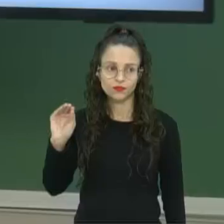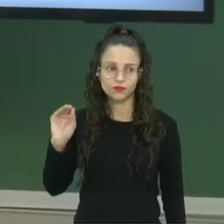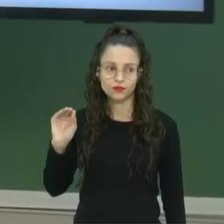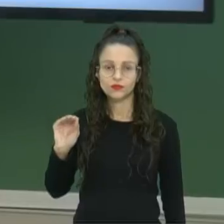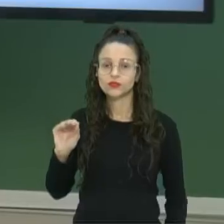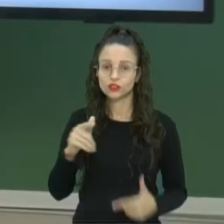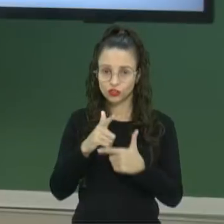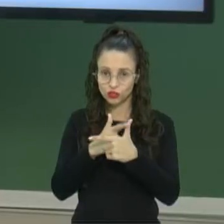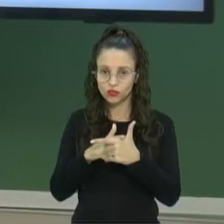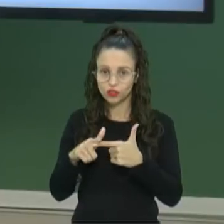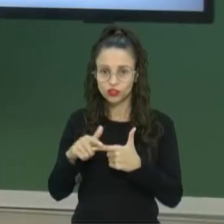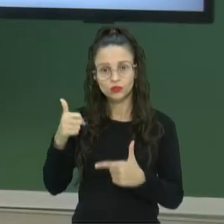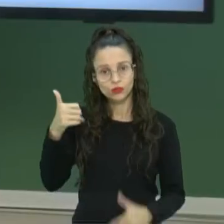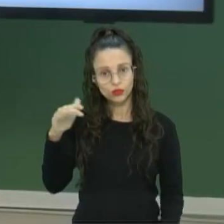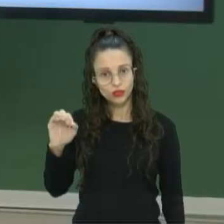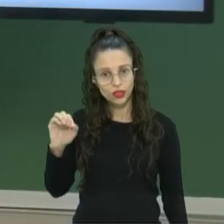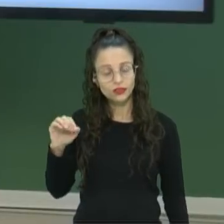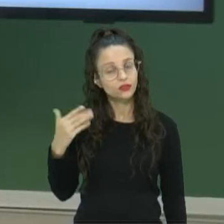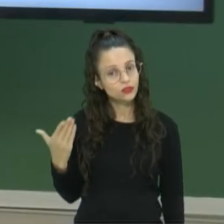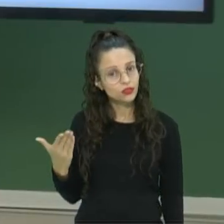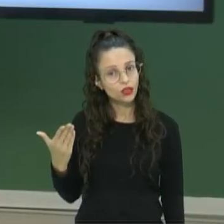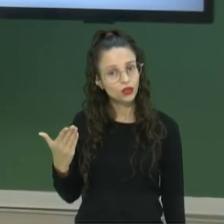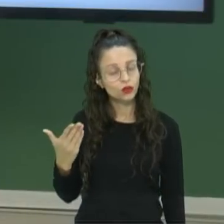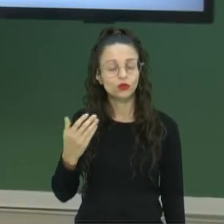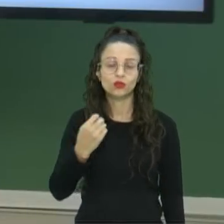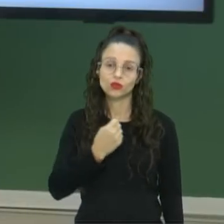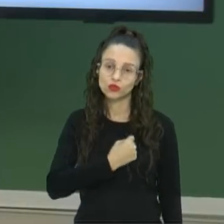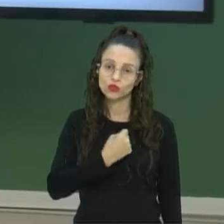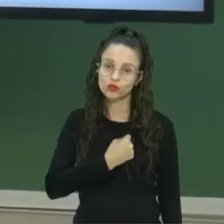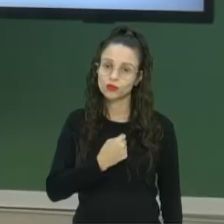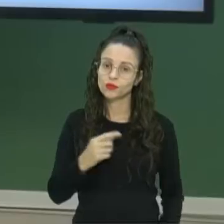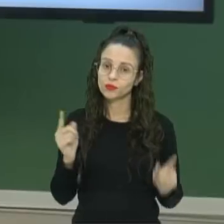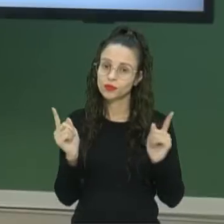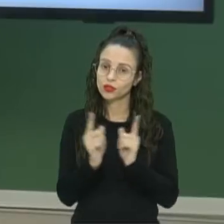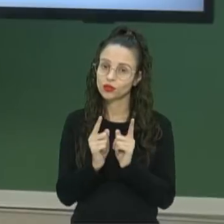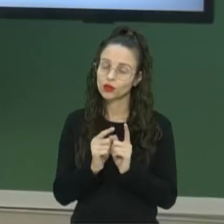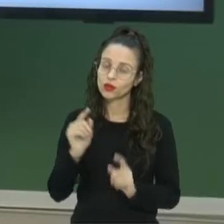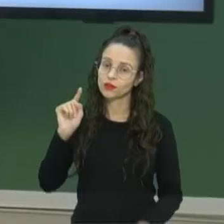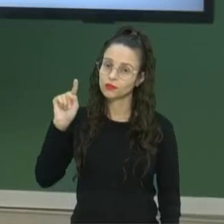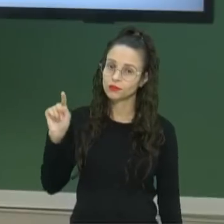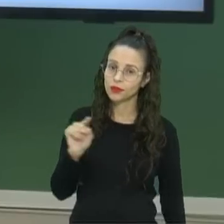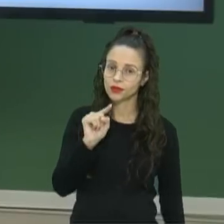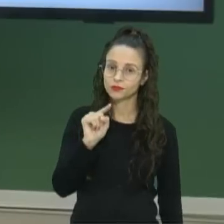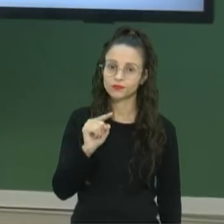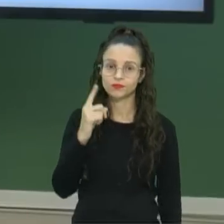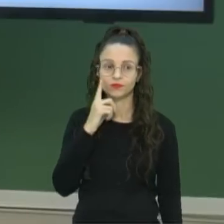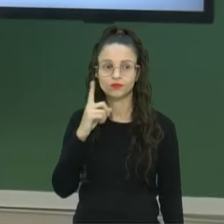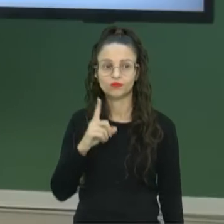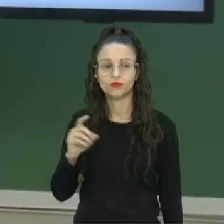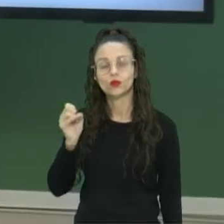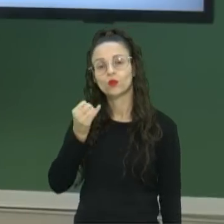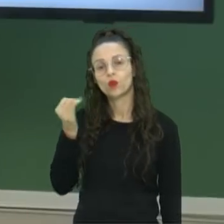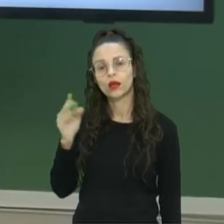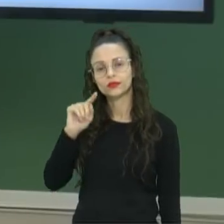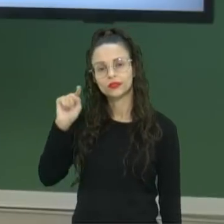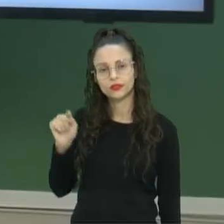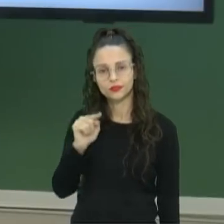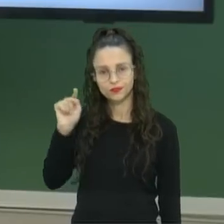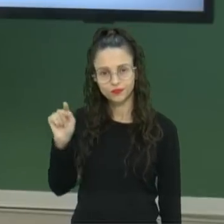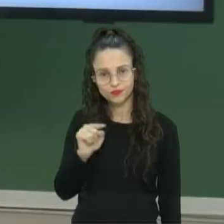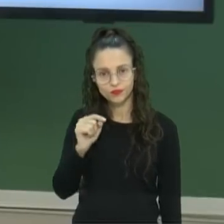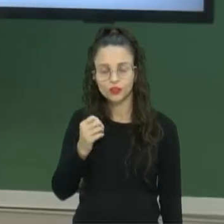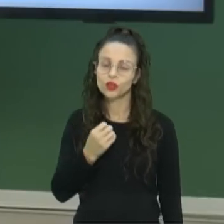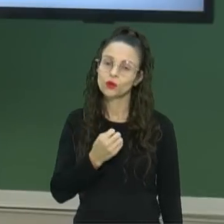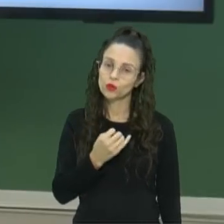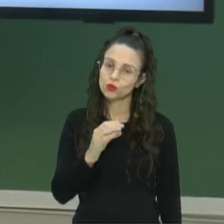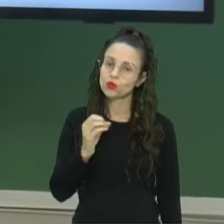está dividindo por 10, o número tem que ficar menor, certo? Então, você caminha para a esquerda. Quantas casas, professora? O